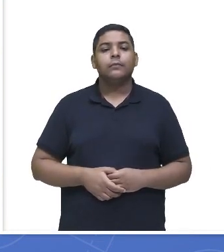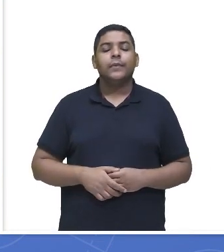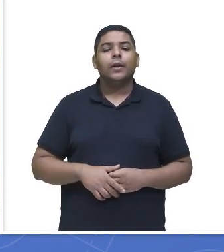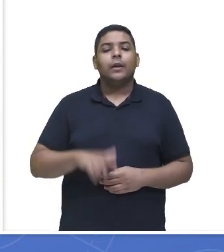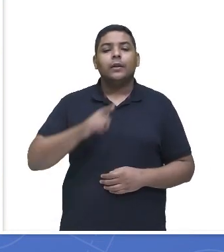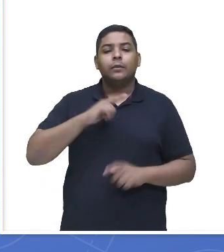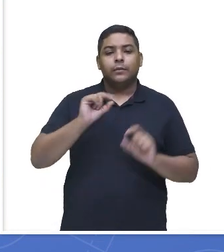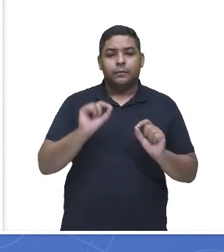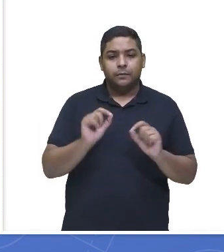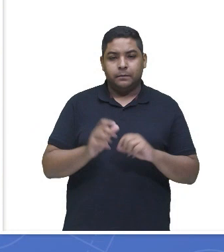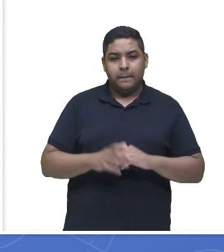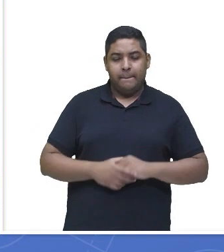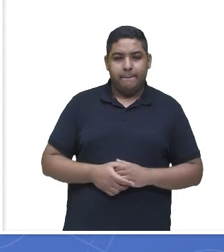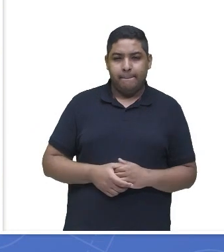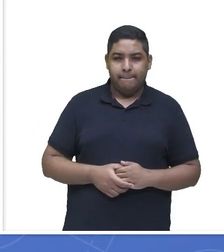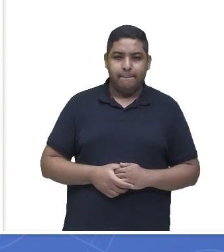mencionar